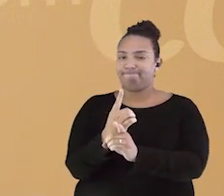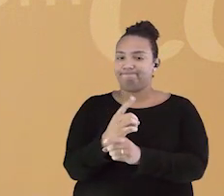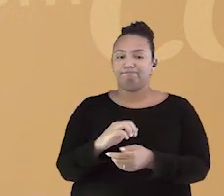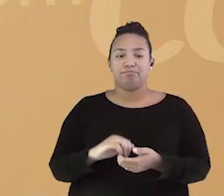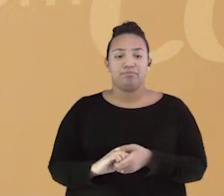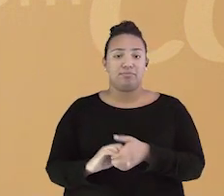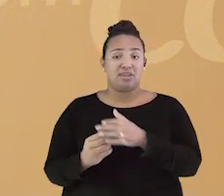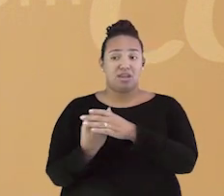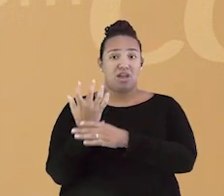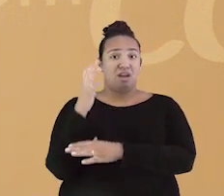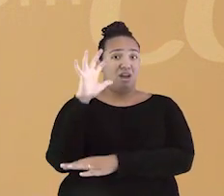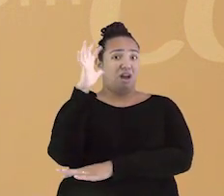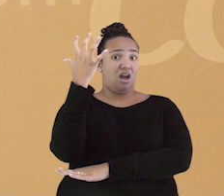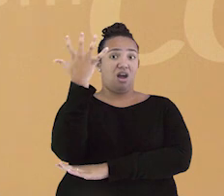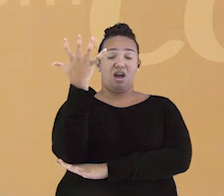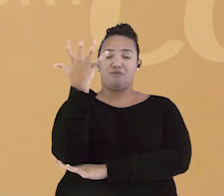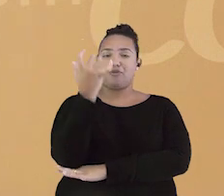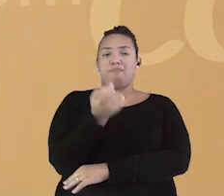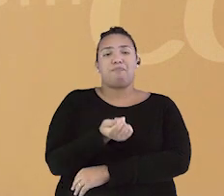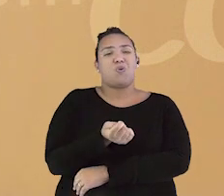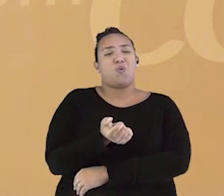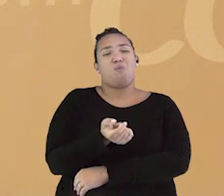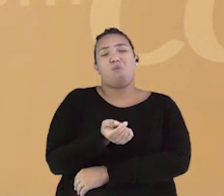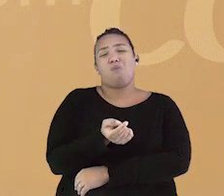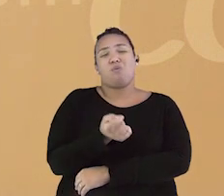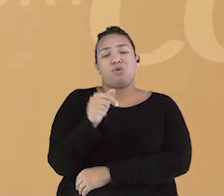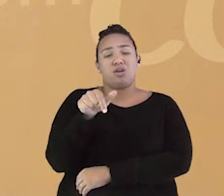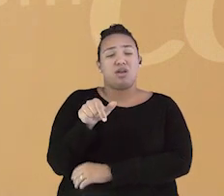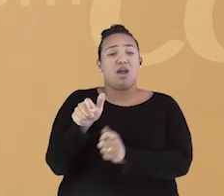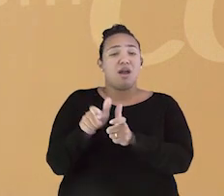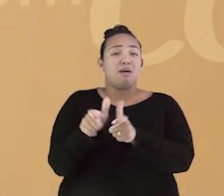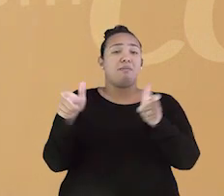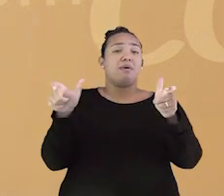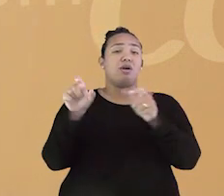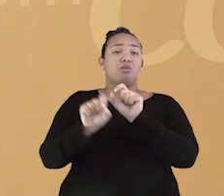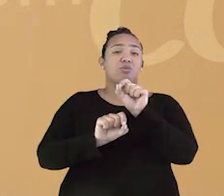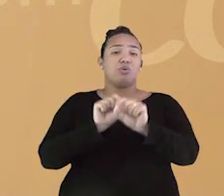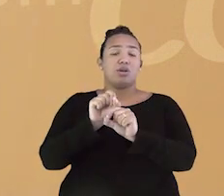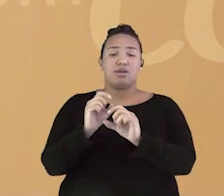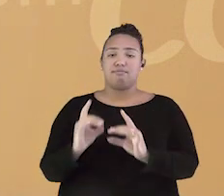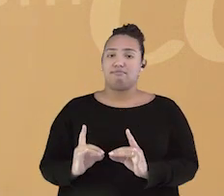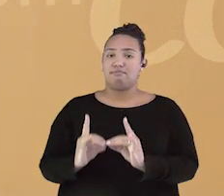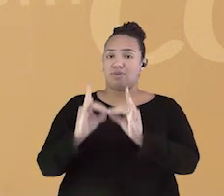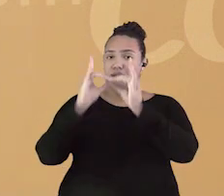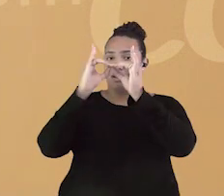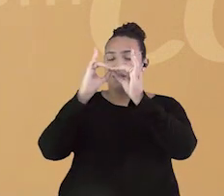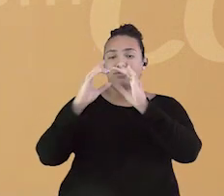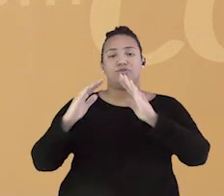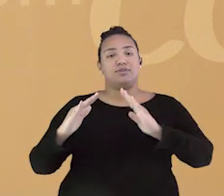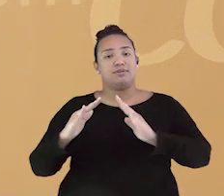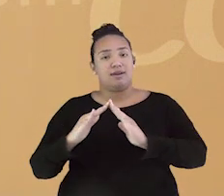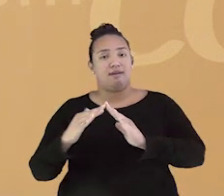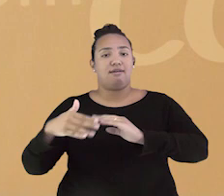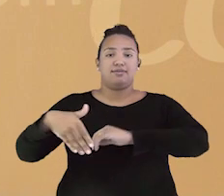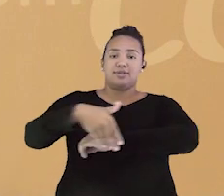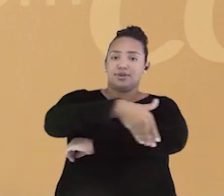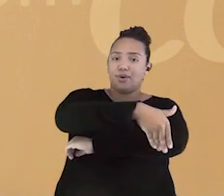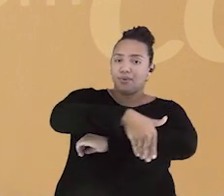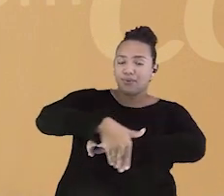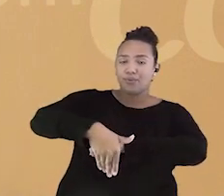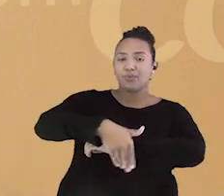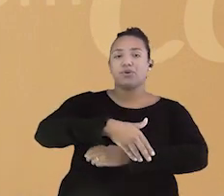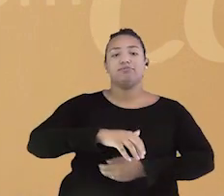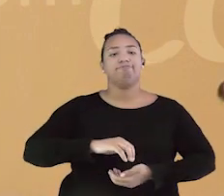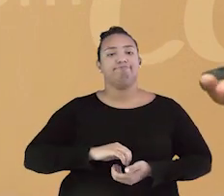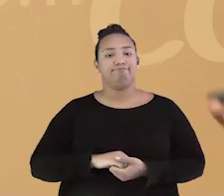são poucas e a maior parte dessa paisagem são prédios, carros e ruas. Como